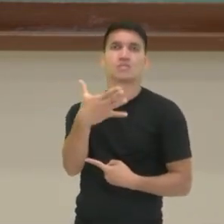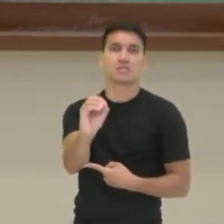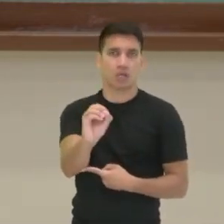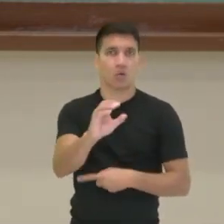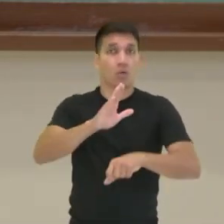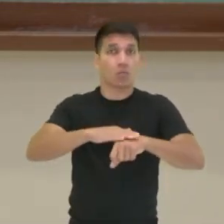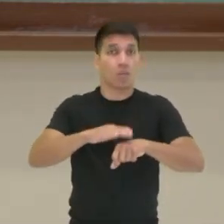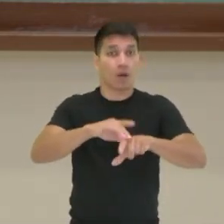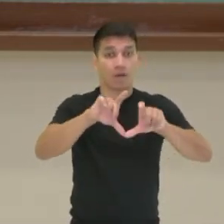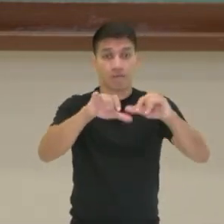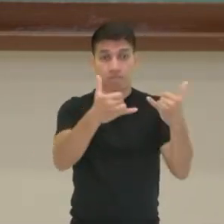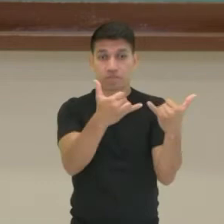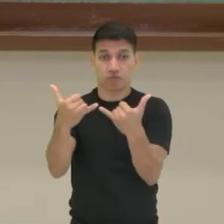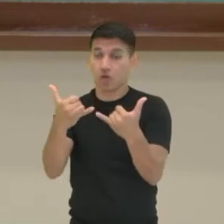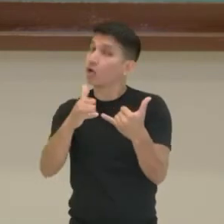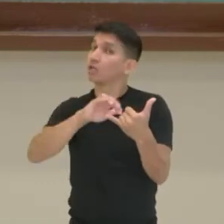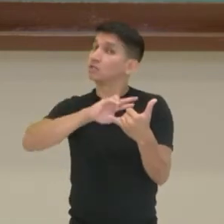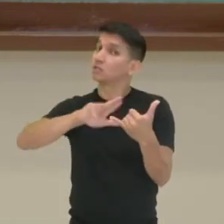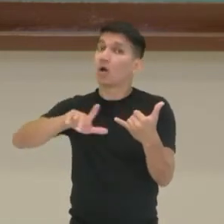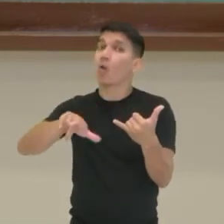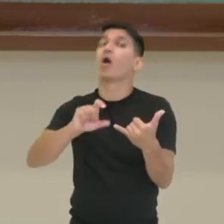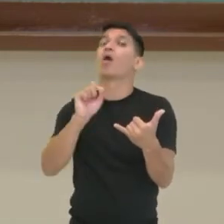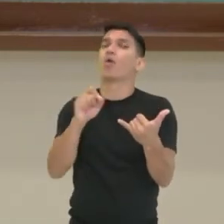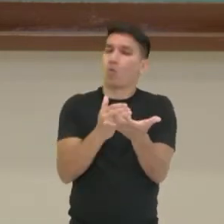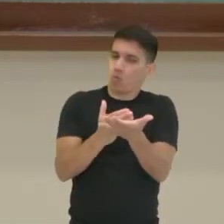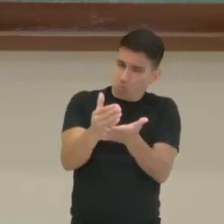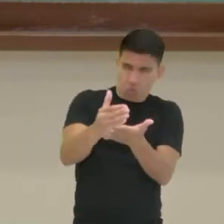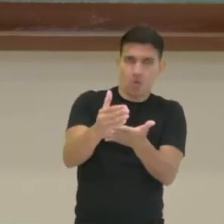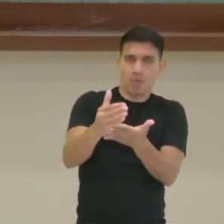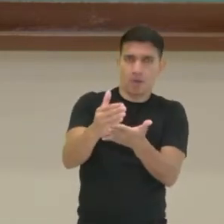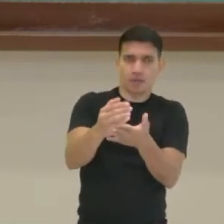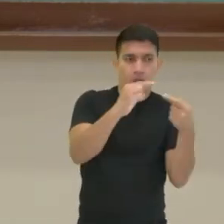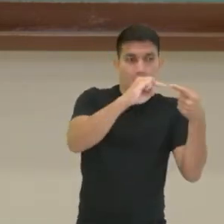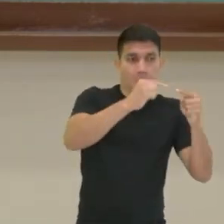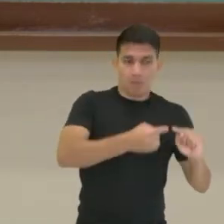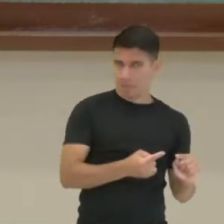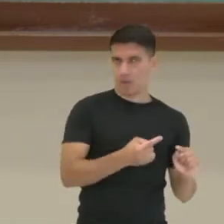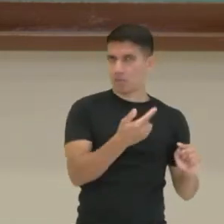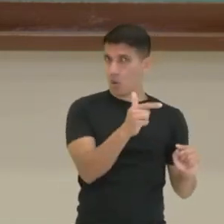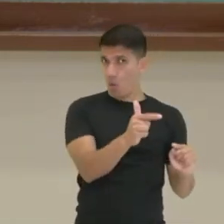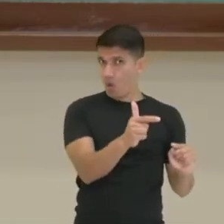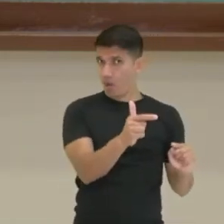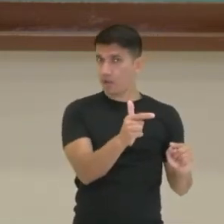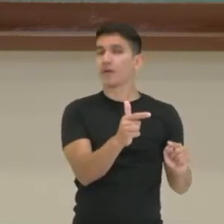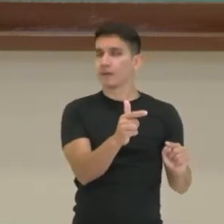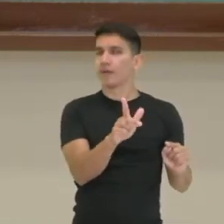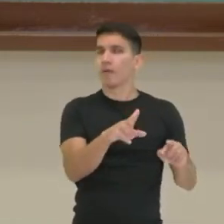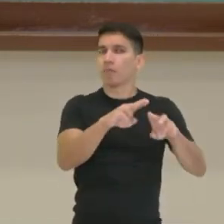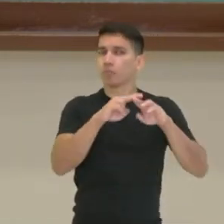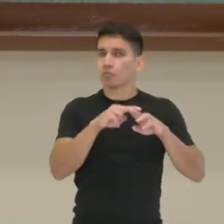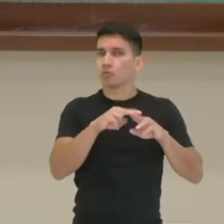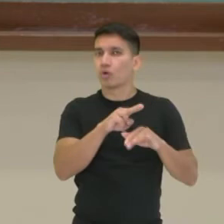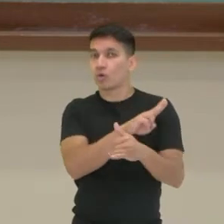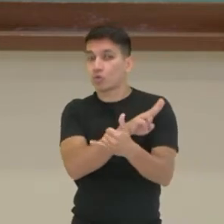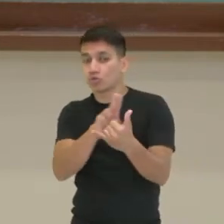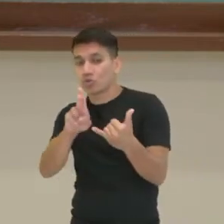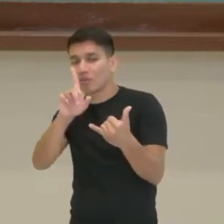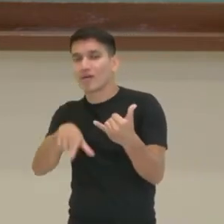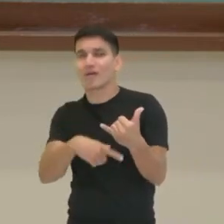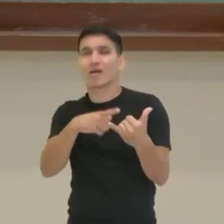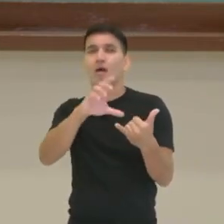ela não é iniciada por uma conjunção, ela vai receber o nome de